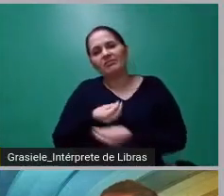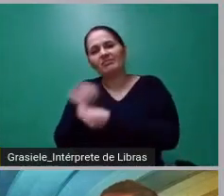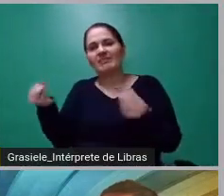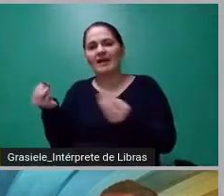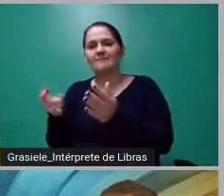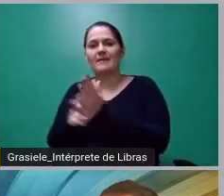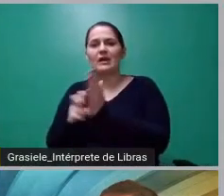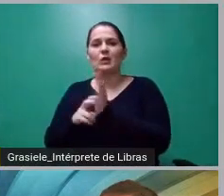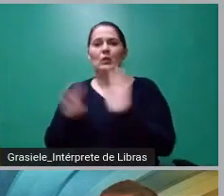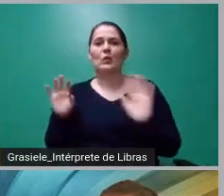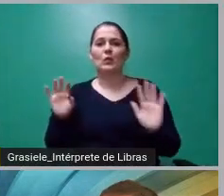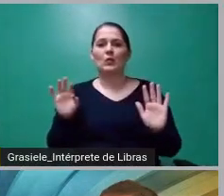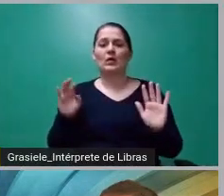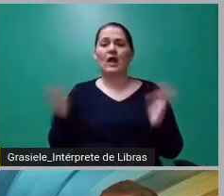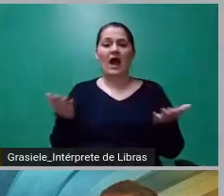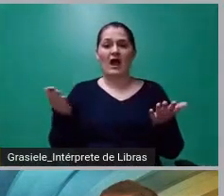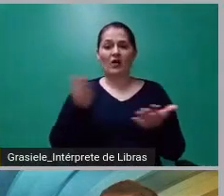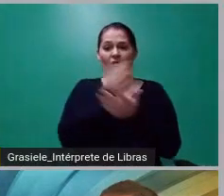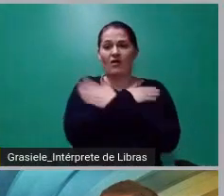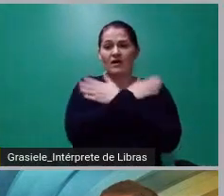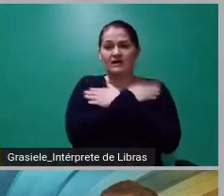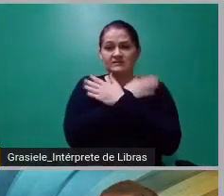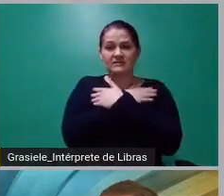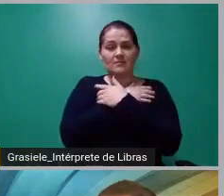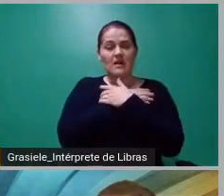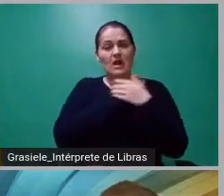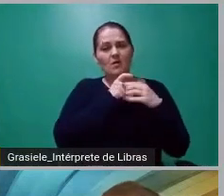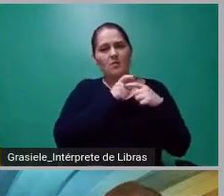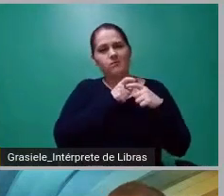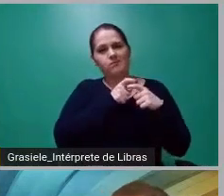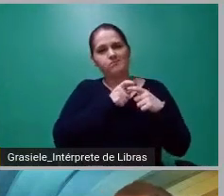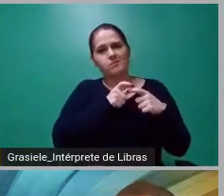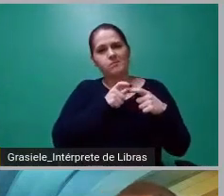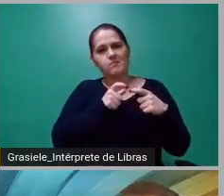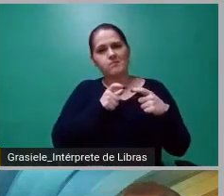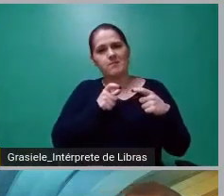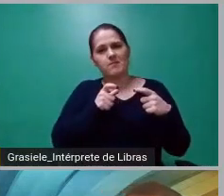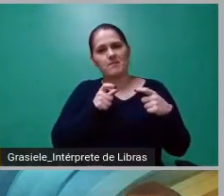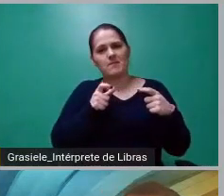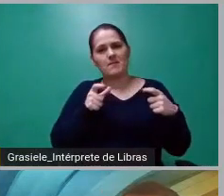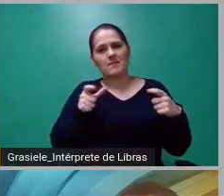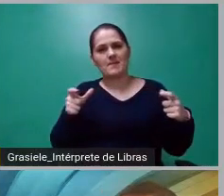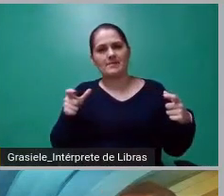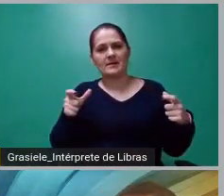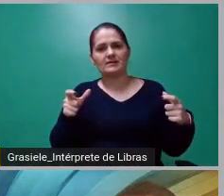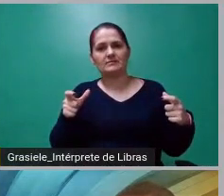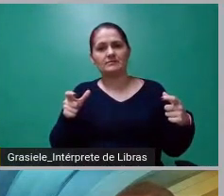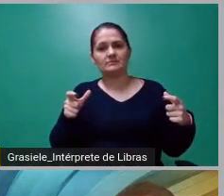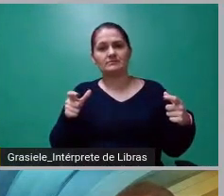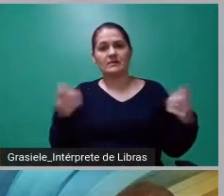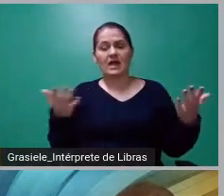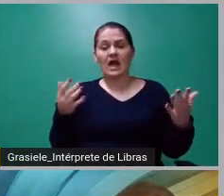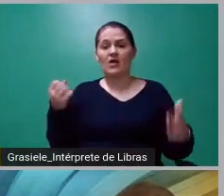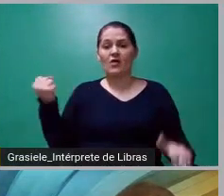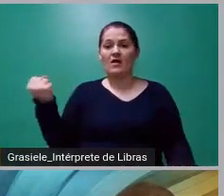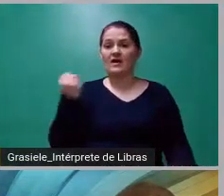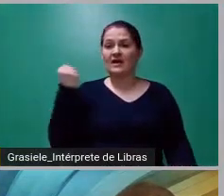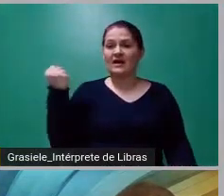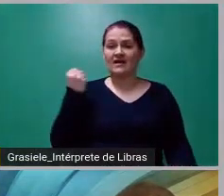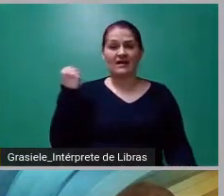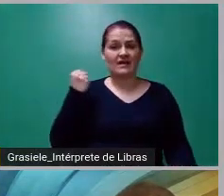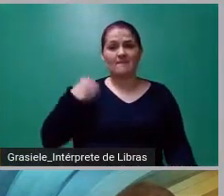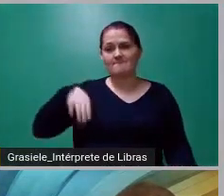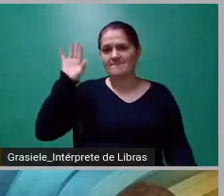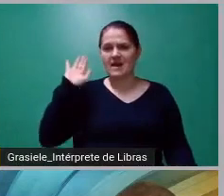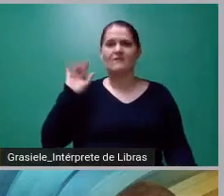está sendo muito mais grave do que estaria se nós não fôssemos comandados pelo BIS, o Banco Central